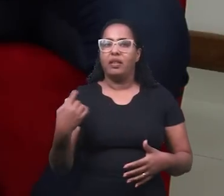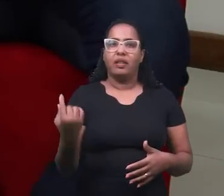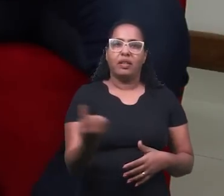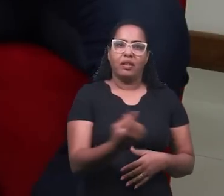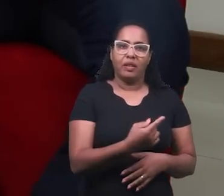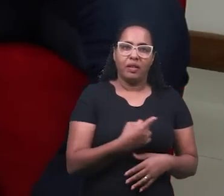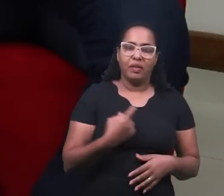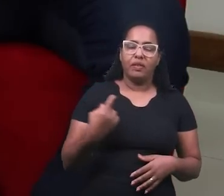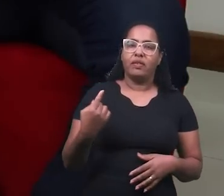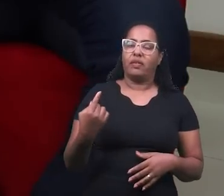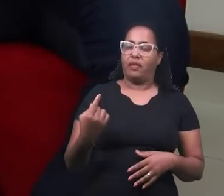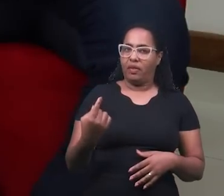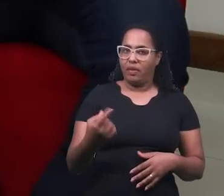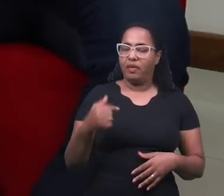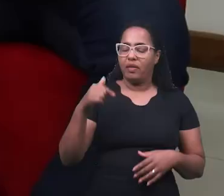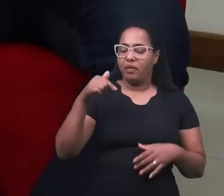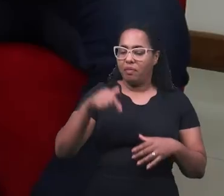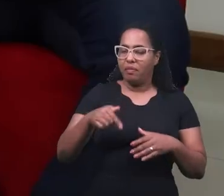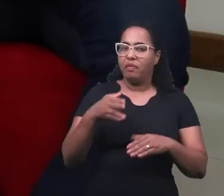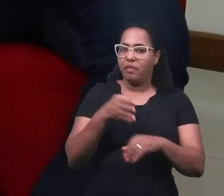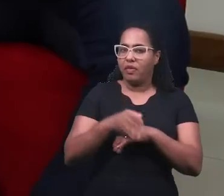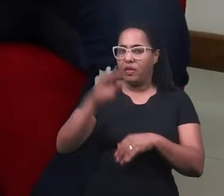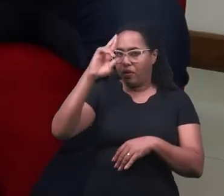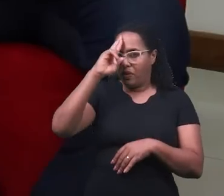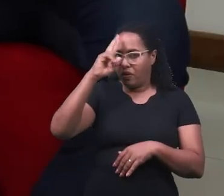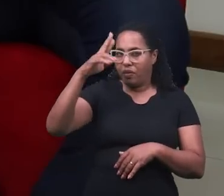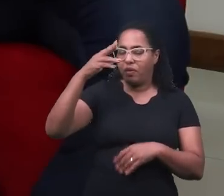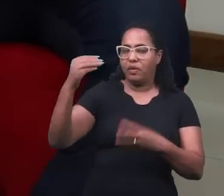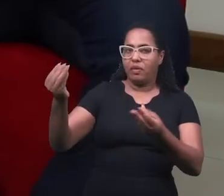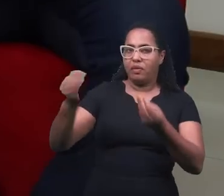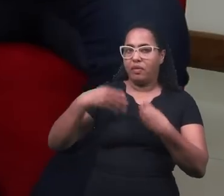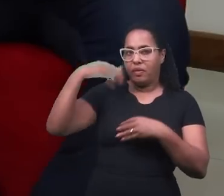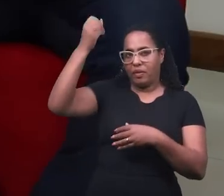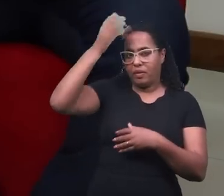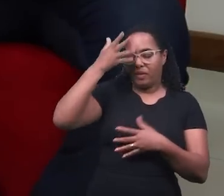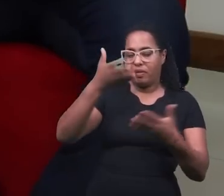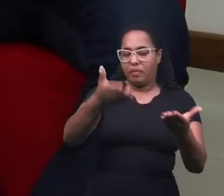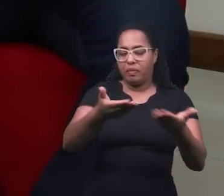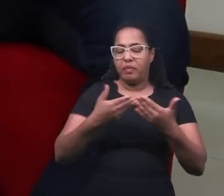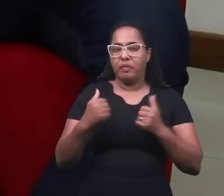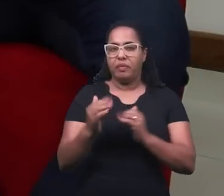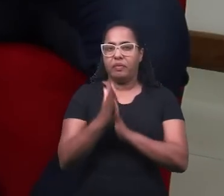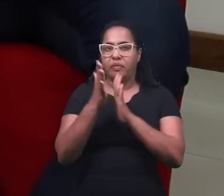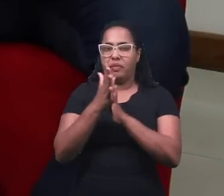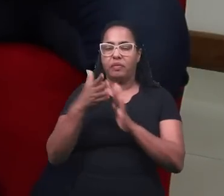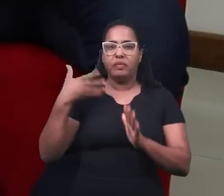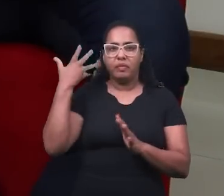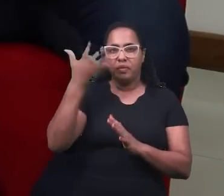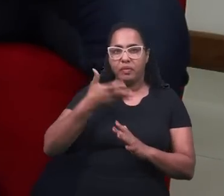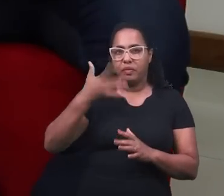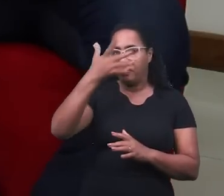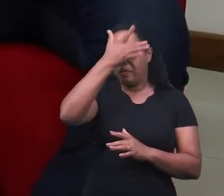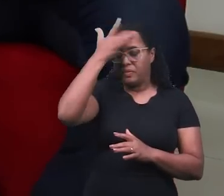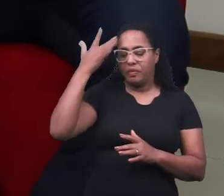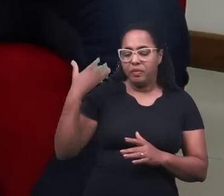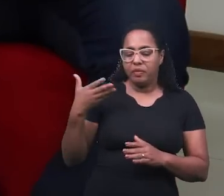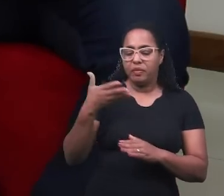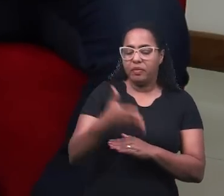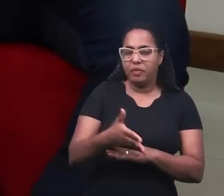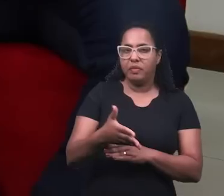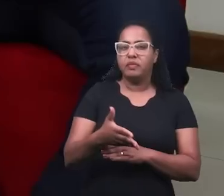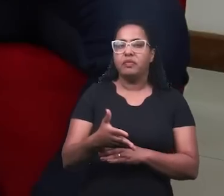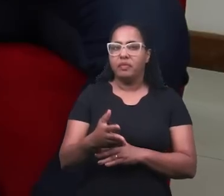ali na igreja, ali, o Senhor tem nos dado graça para receber no louvor, na palavra, e as vidas que estão se chegando têm se identificado